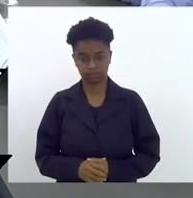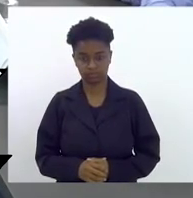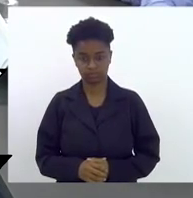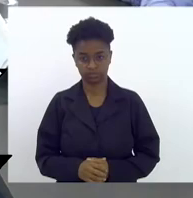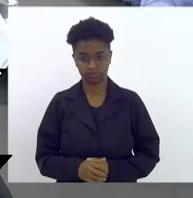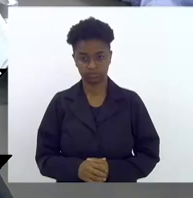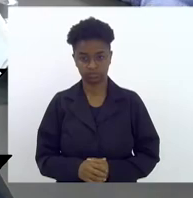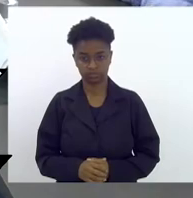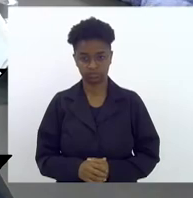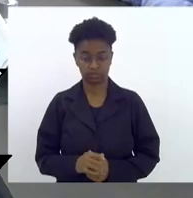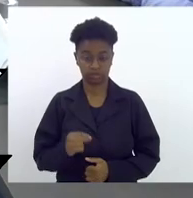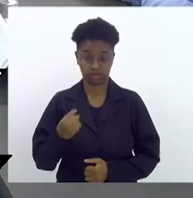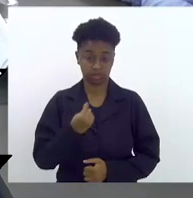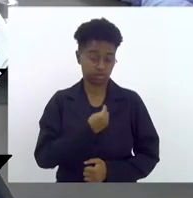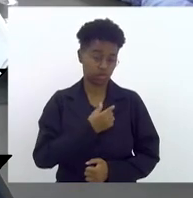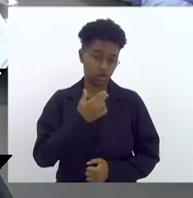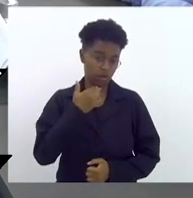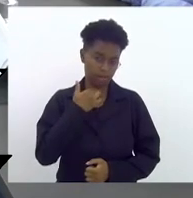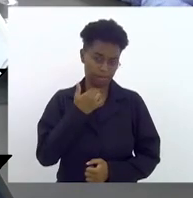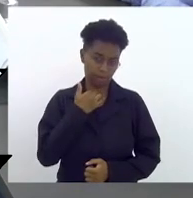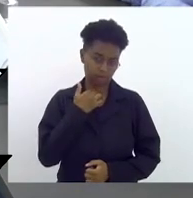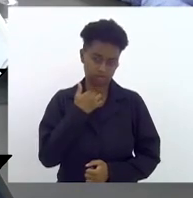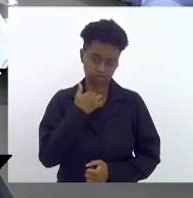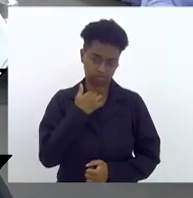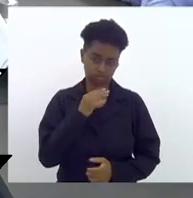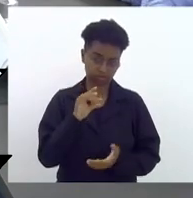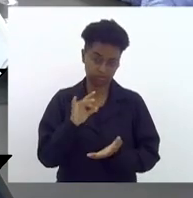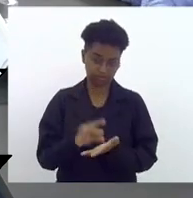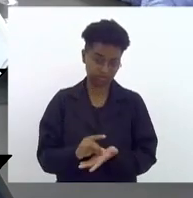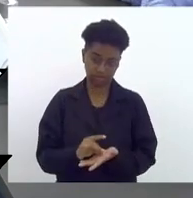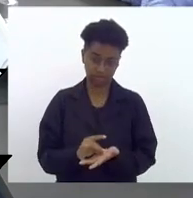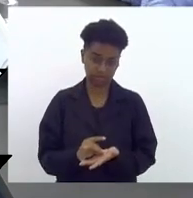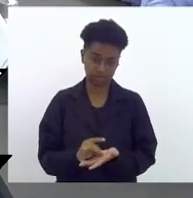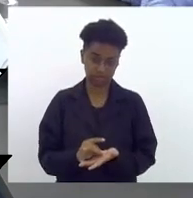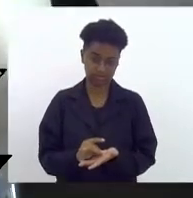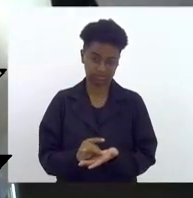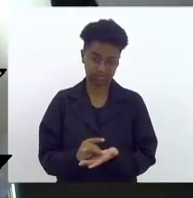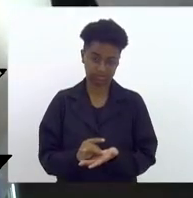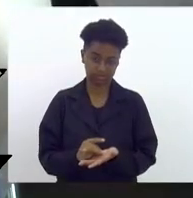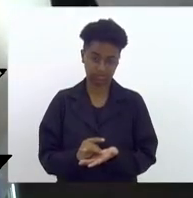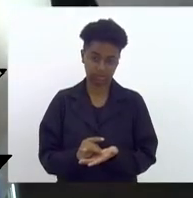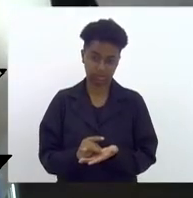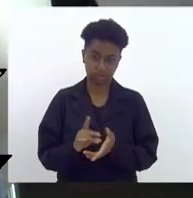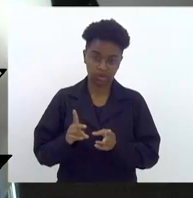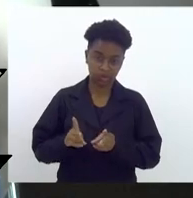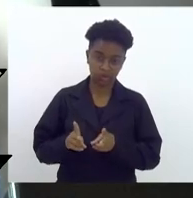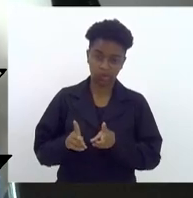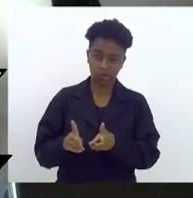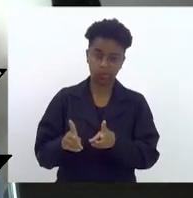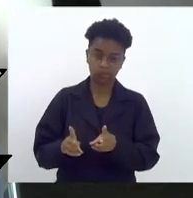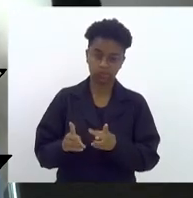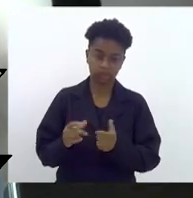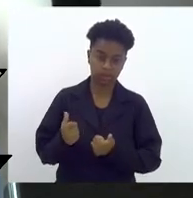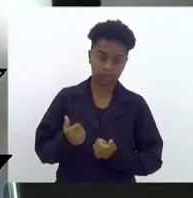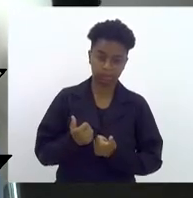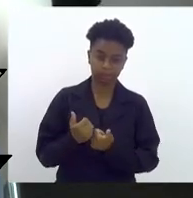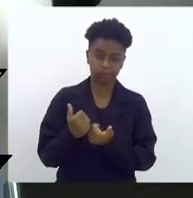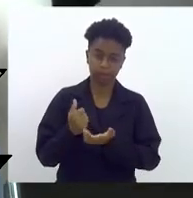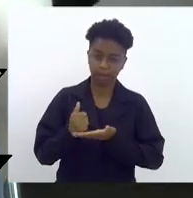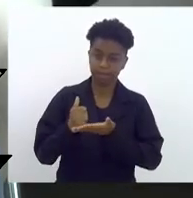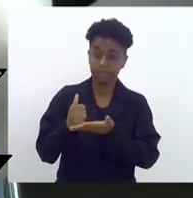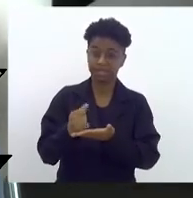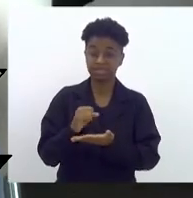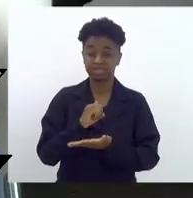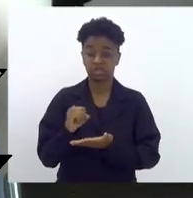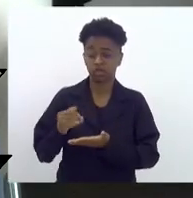a gente não pode de fato é sustar andamento de nada em